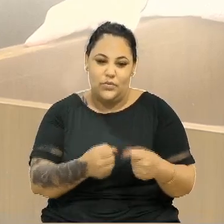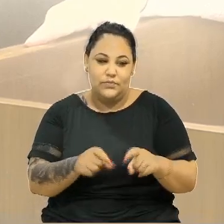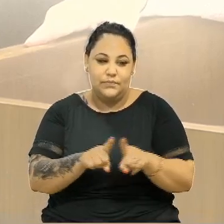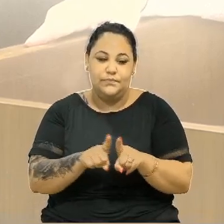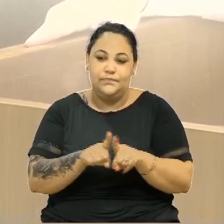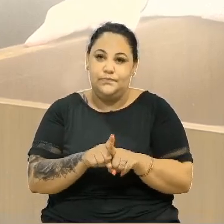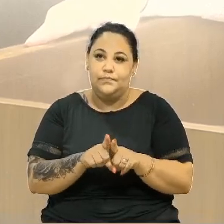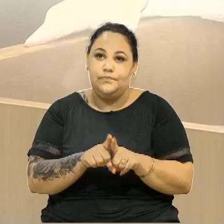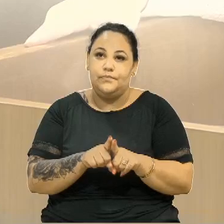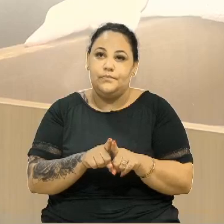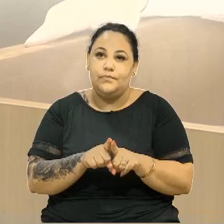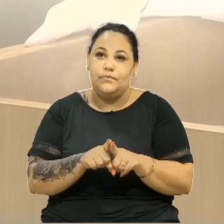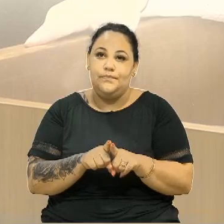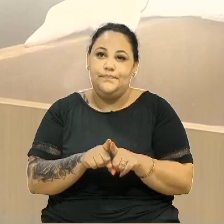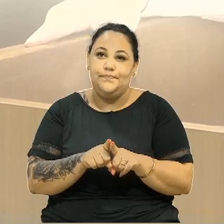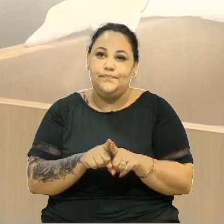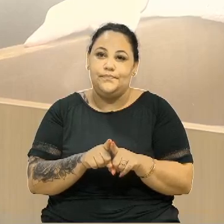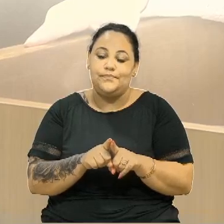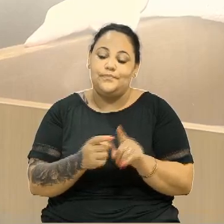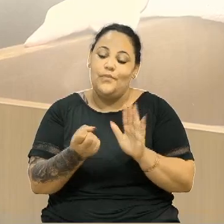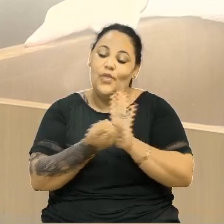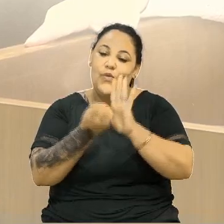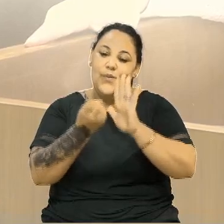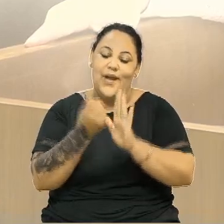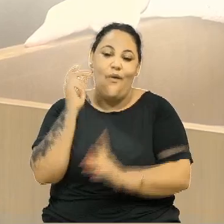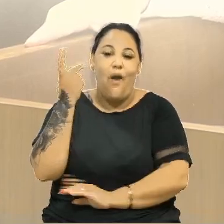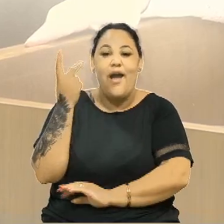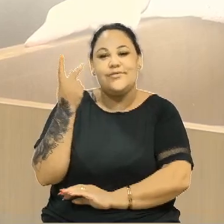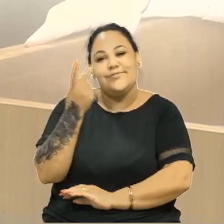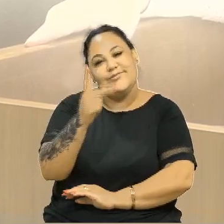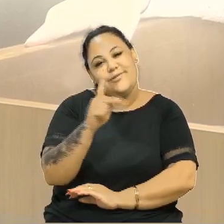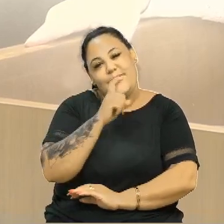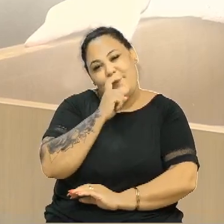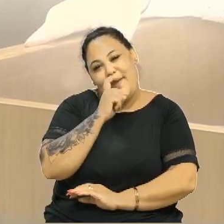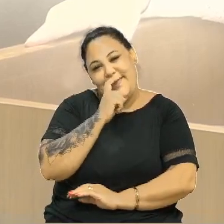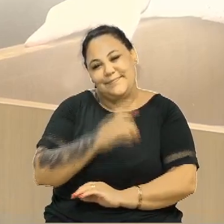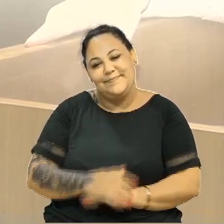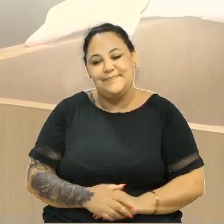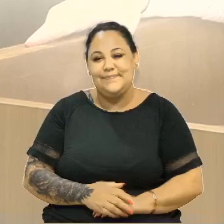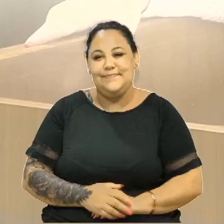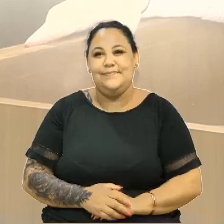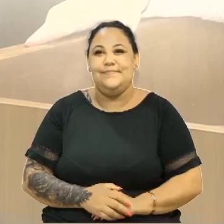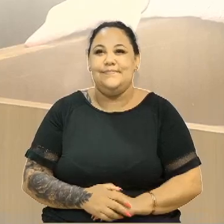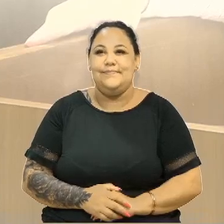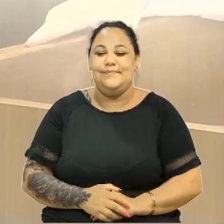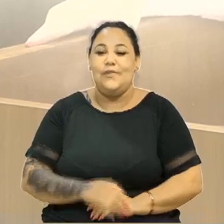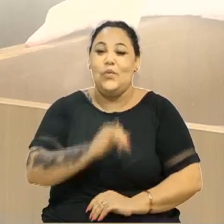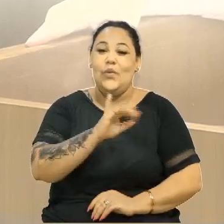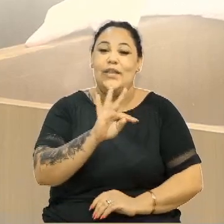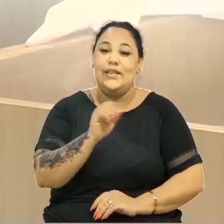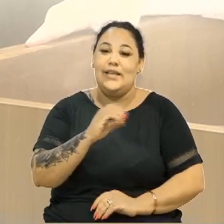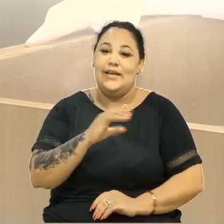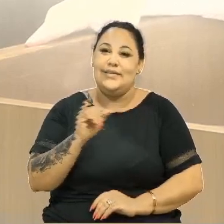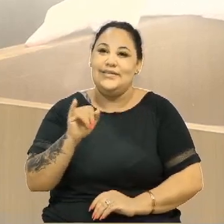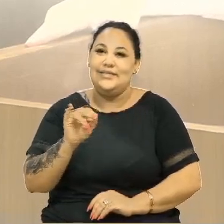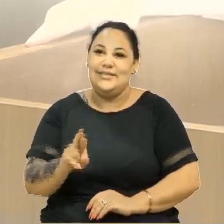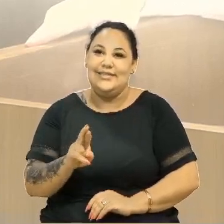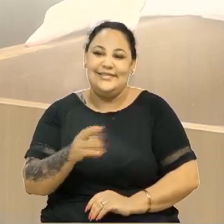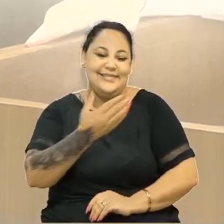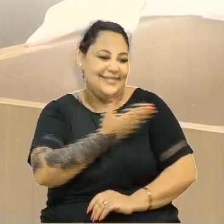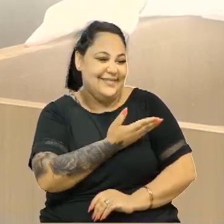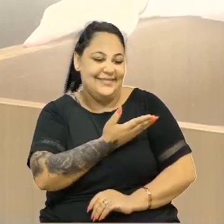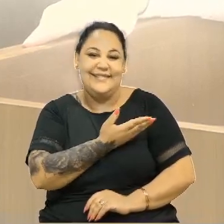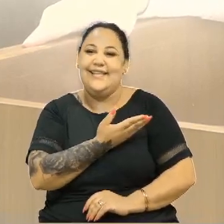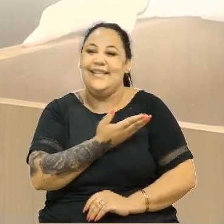uma identificação da história do seu Itacir D'Ambrós. Seu Itacir D'Ambrós, seu xará, vereador